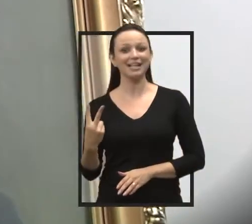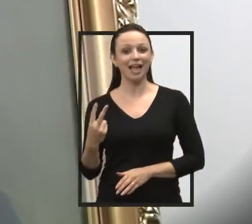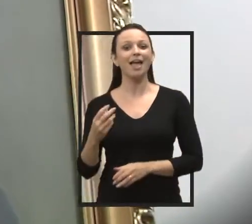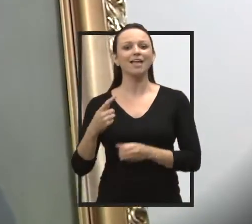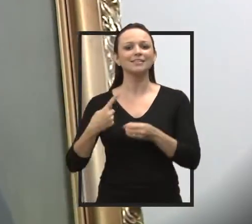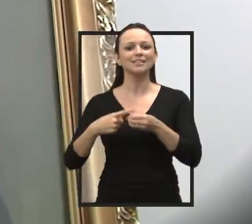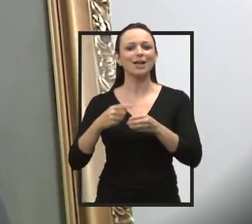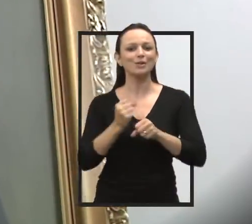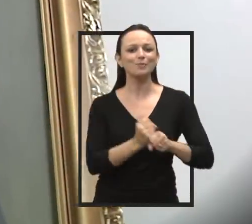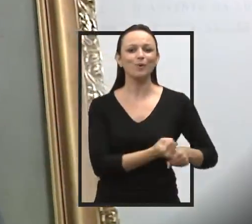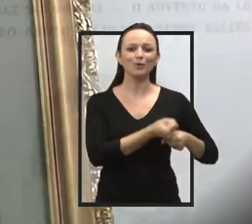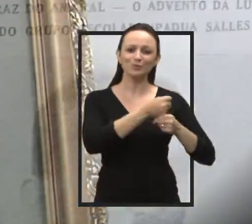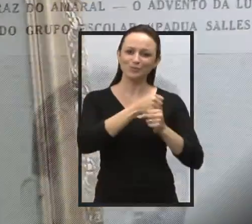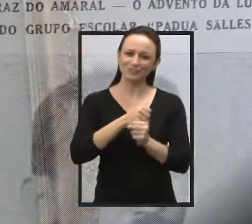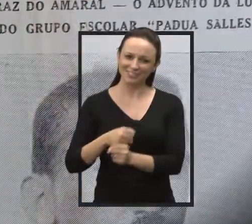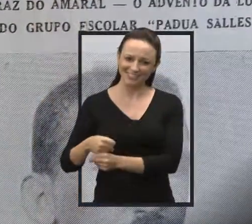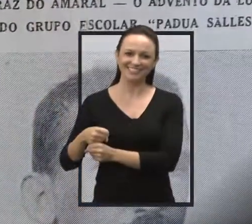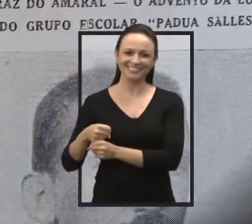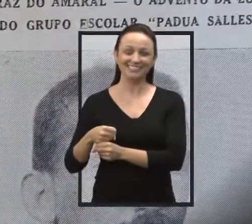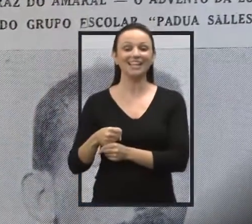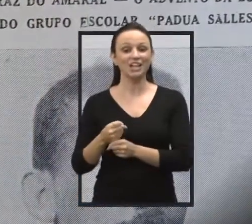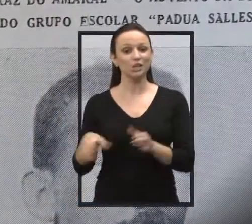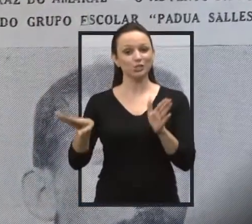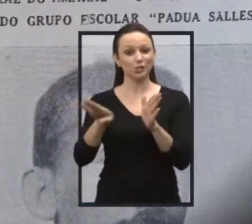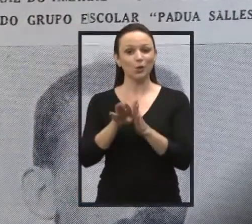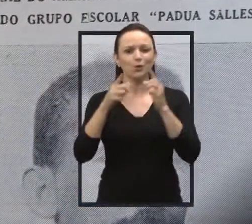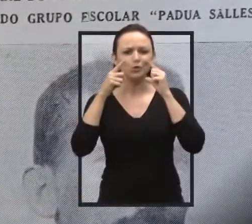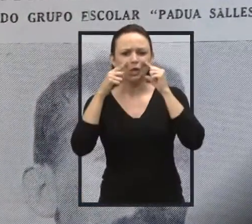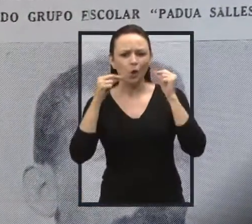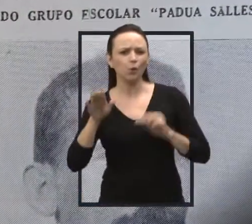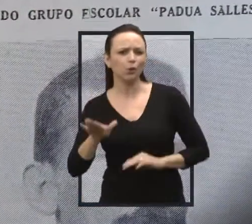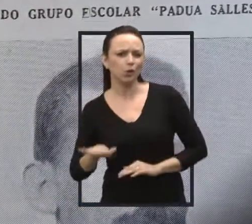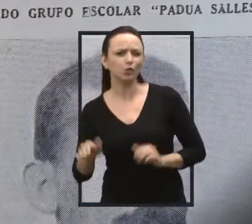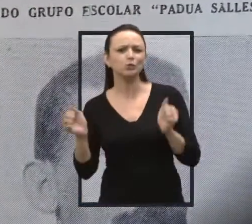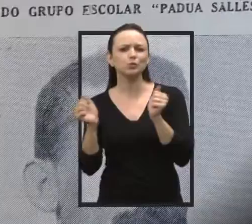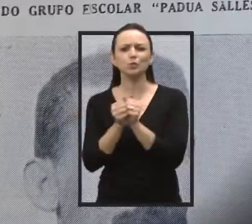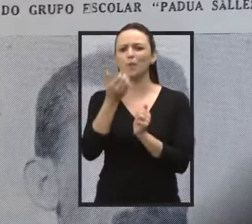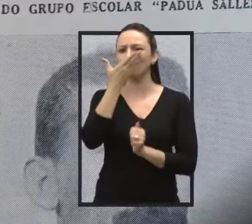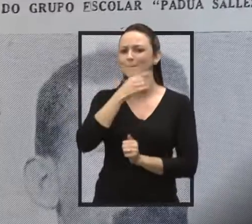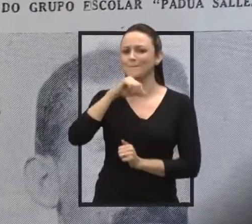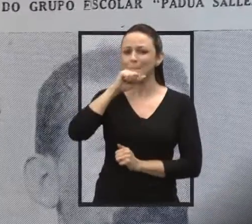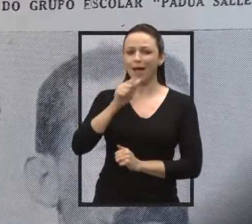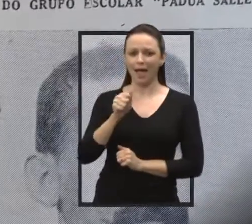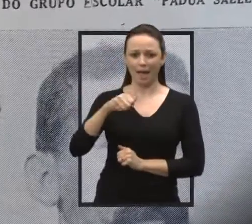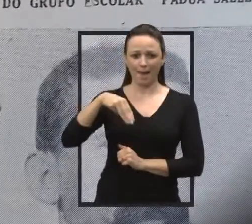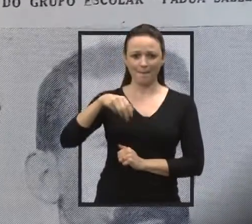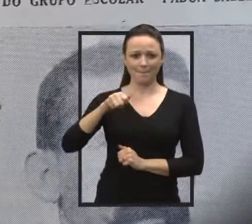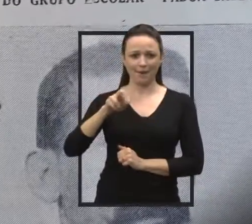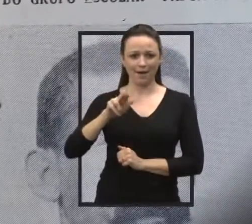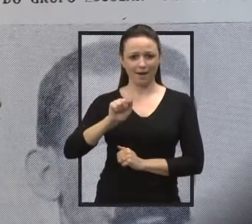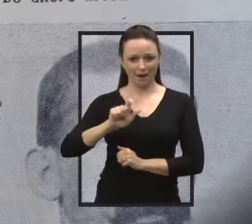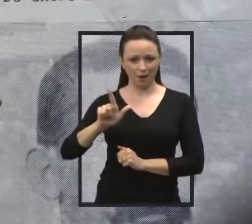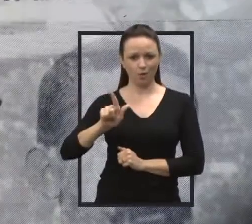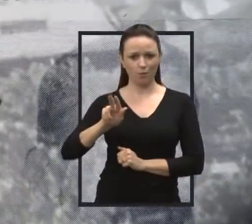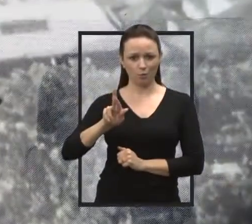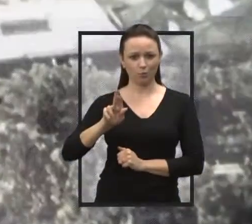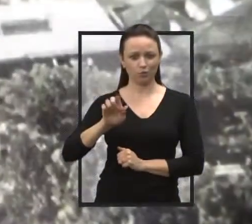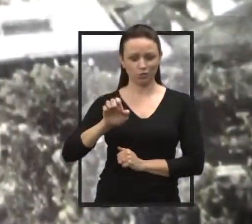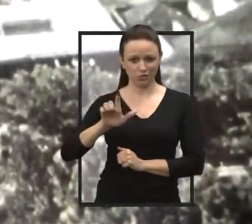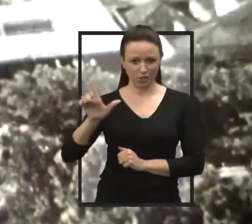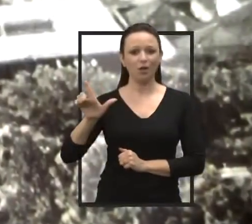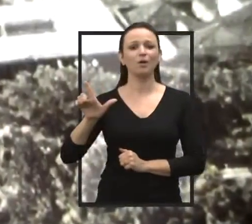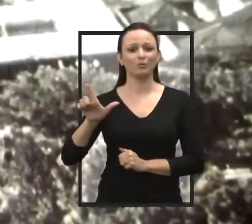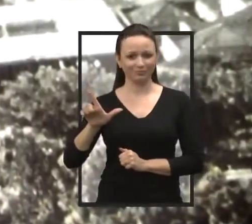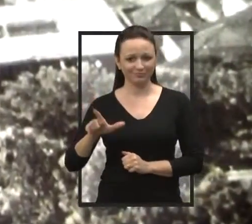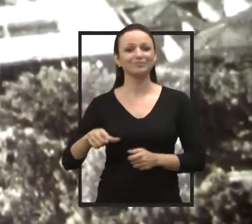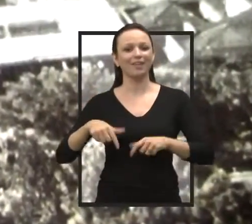cidade paulista de Porto Feliz. Chegou a Jaú ainda criança, trazido pelo pai, José Ferraz do Amaral Gurgel, na